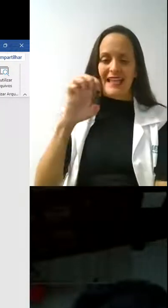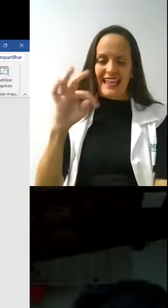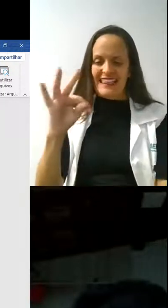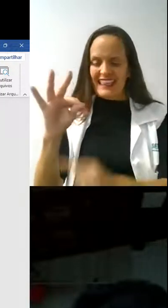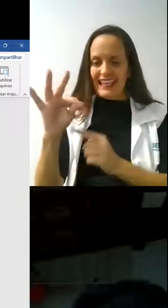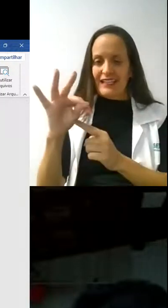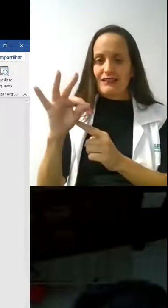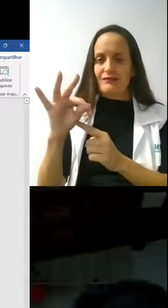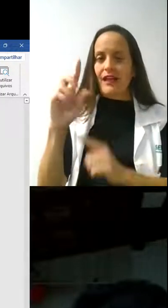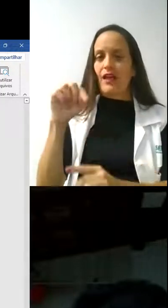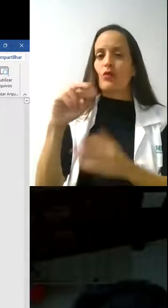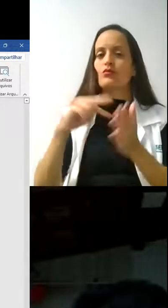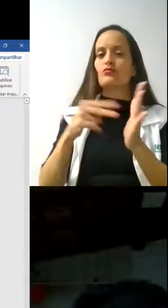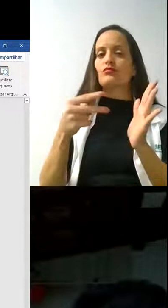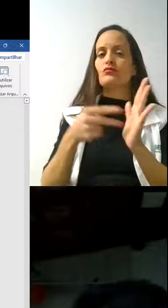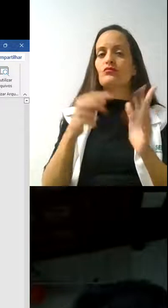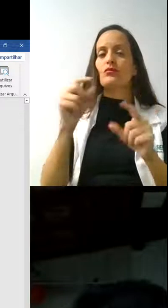ET1A é o que vai ser